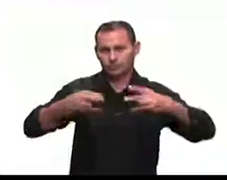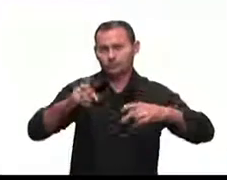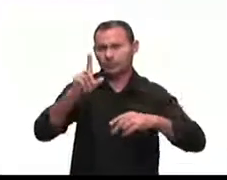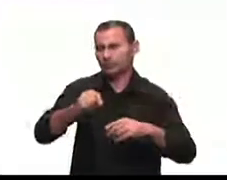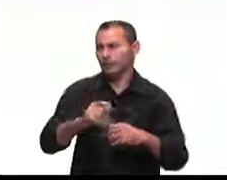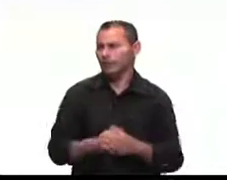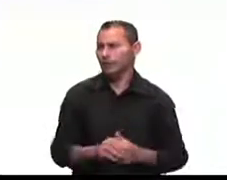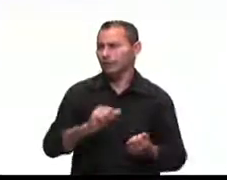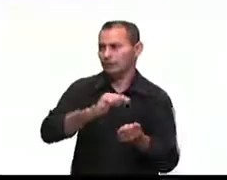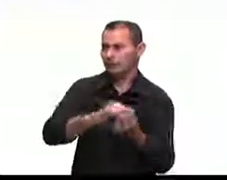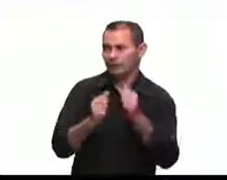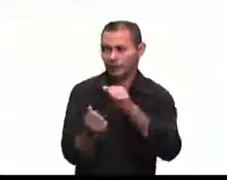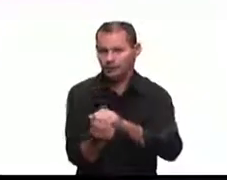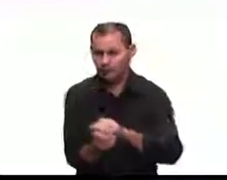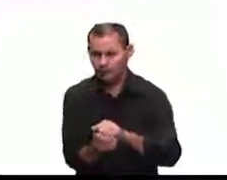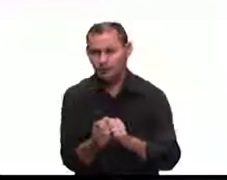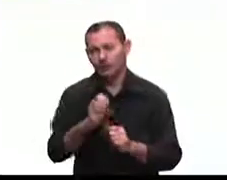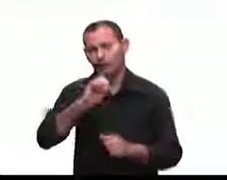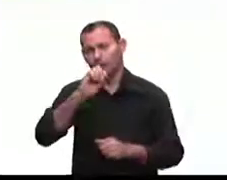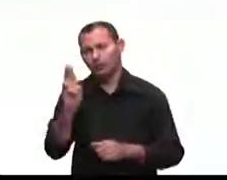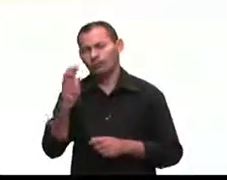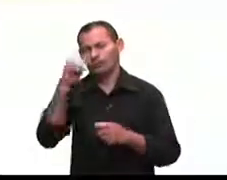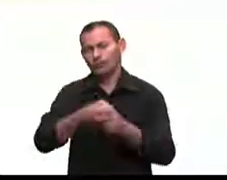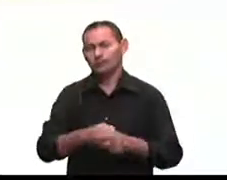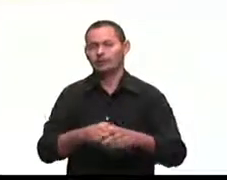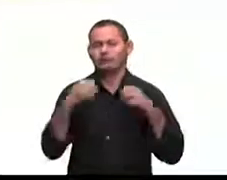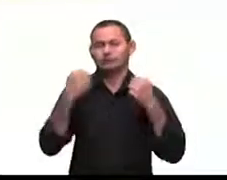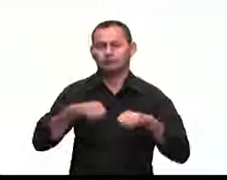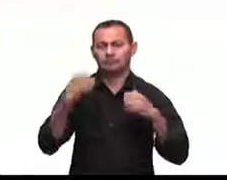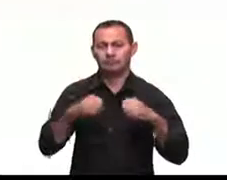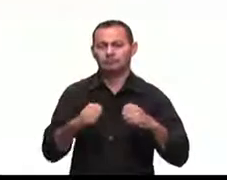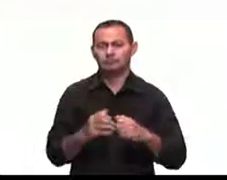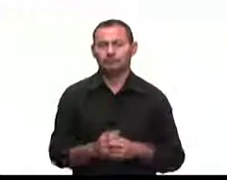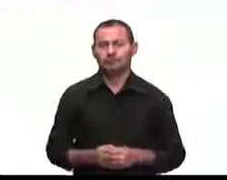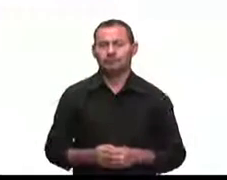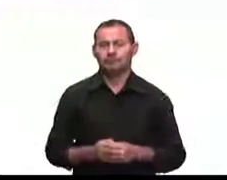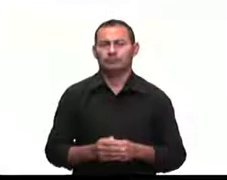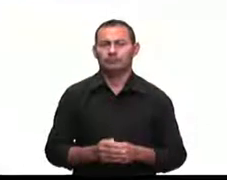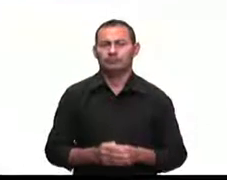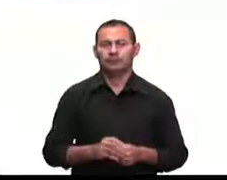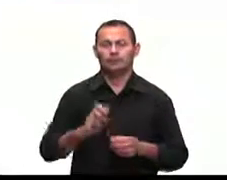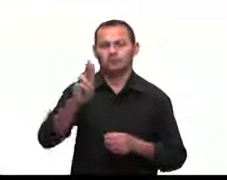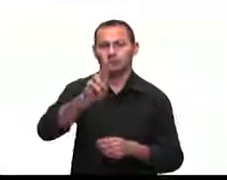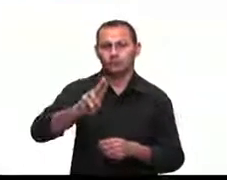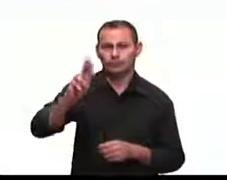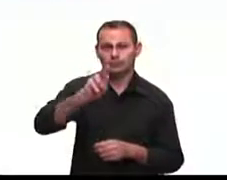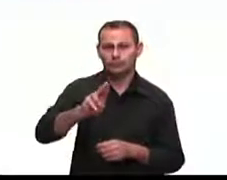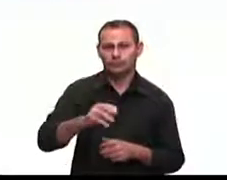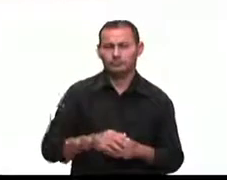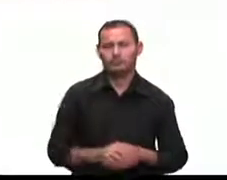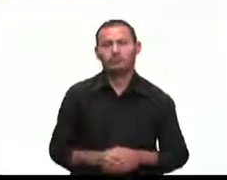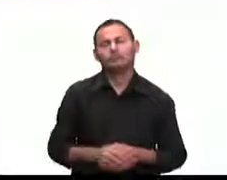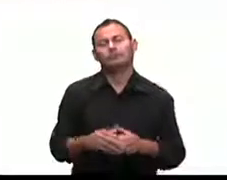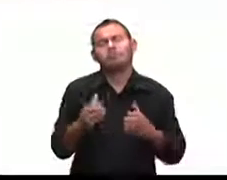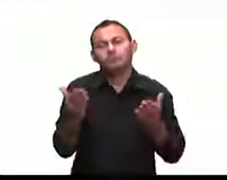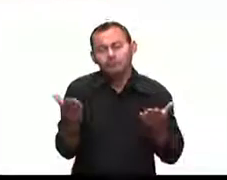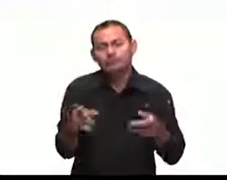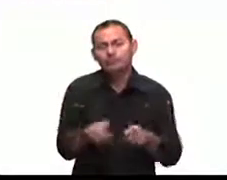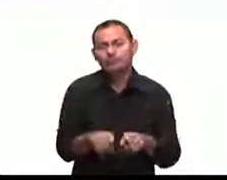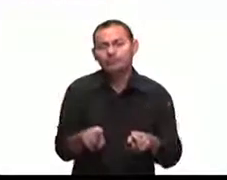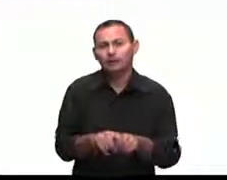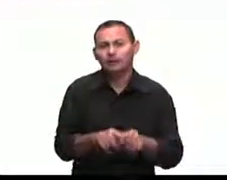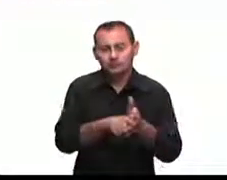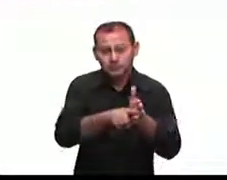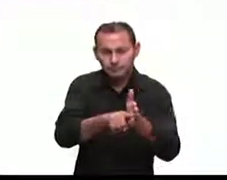são adequadas, né, ou estão dentro da necessidade do consumidor. E